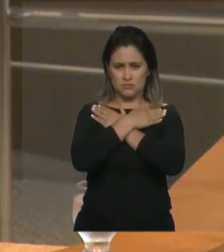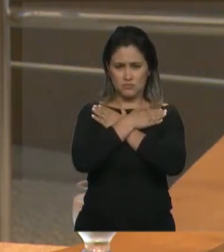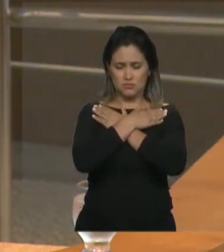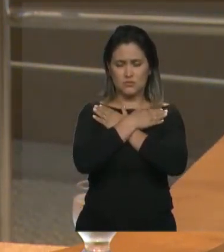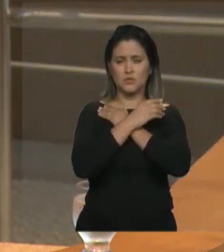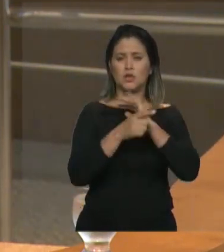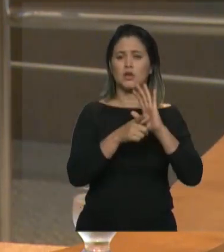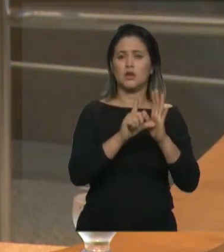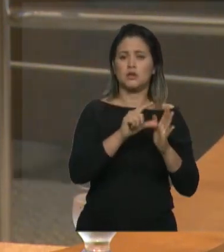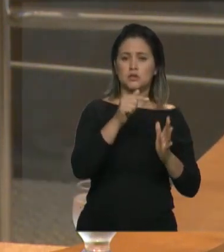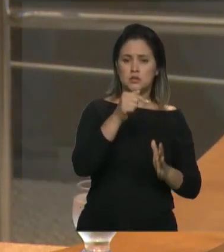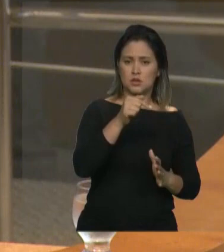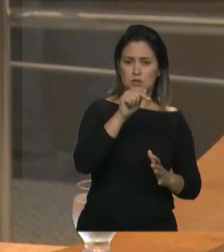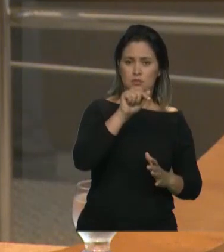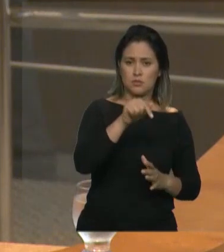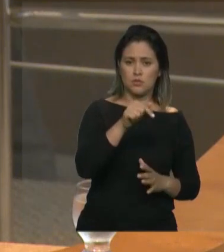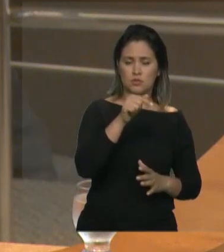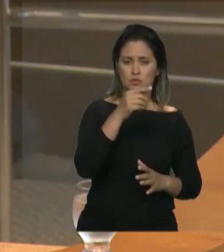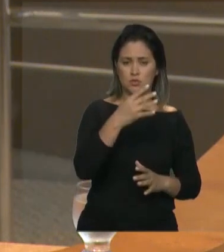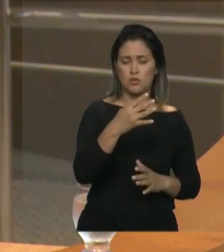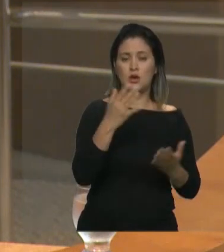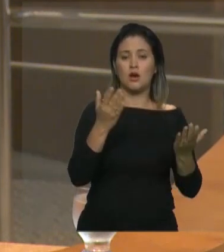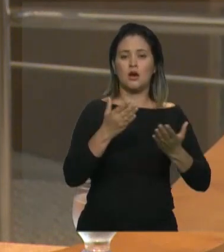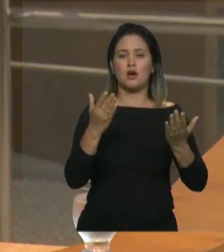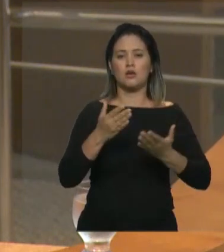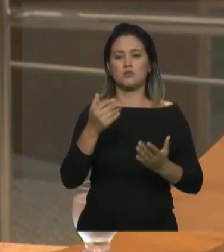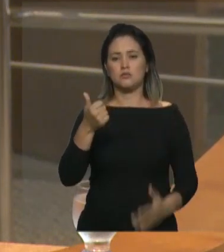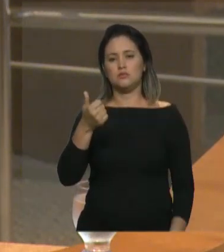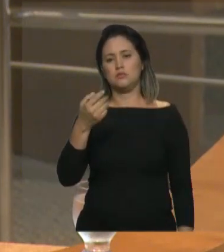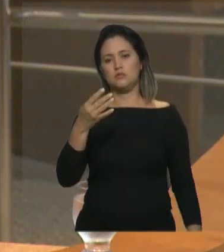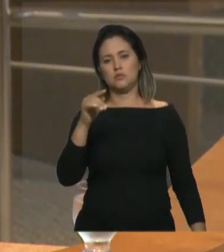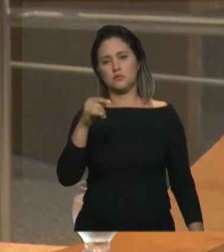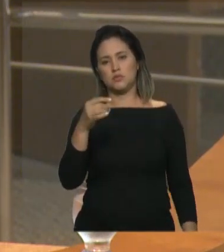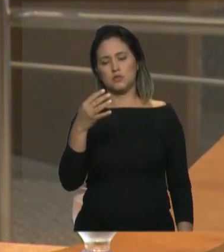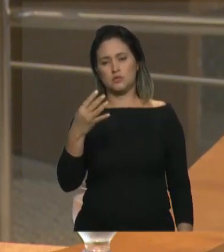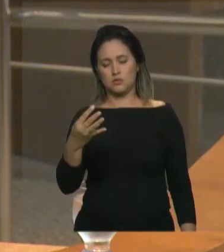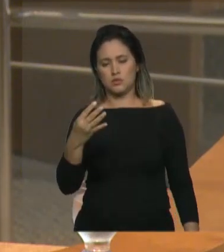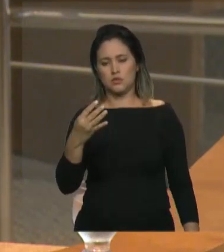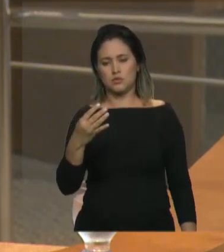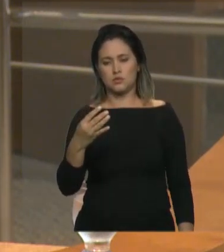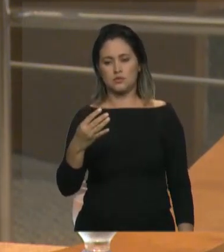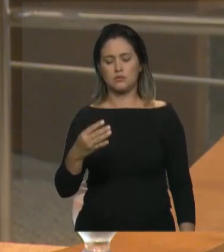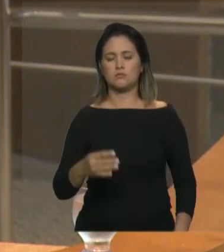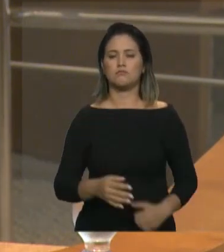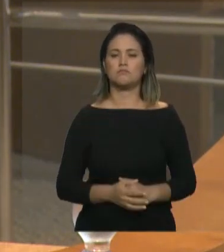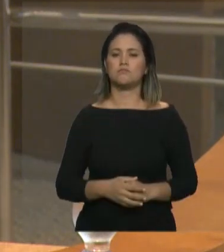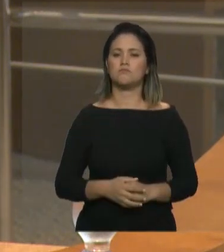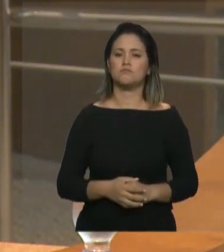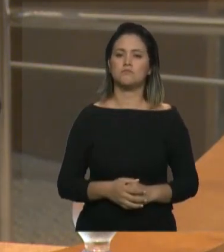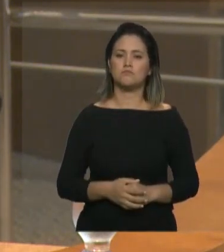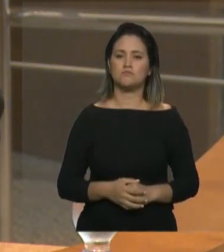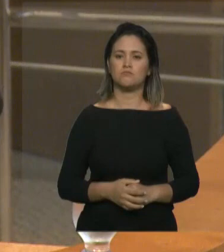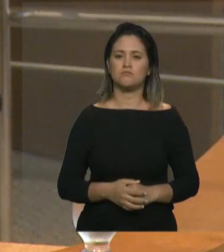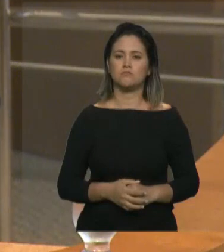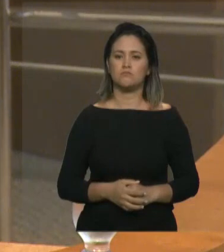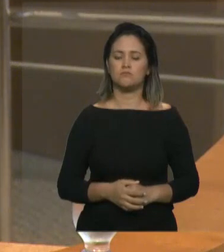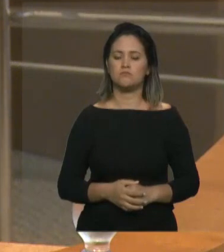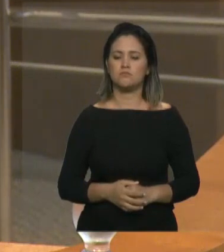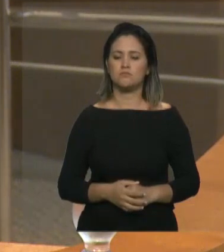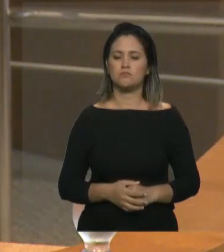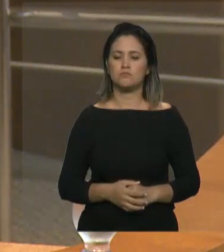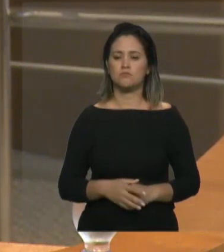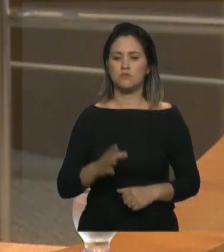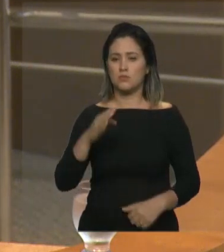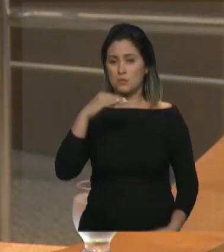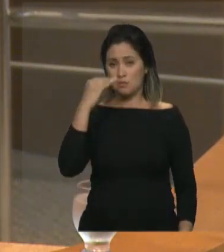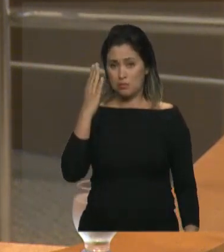14 anos. No Brasil, essa taxa de desemprego foi de 12,5% para